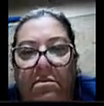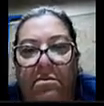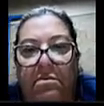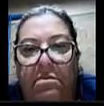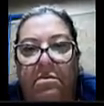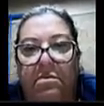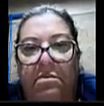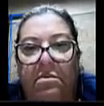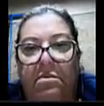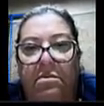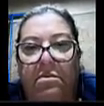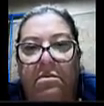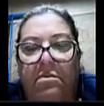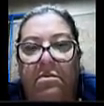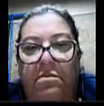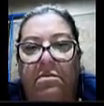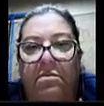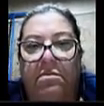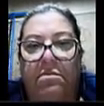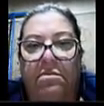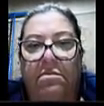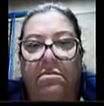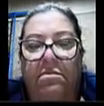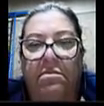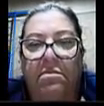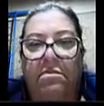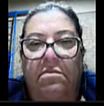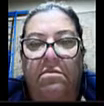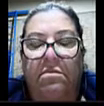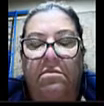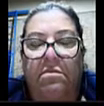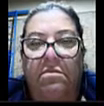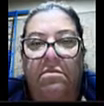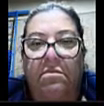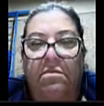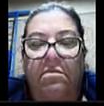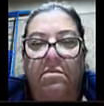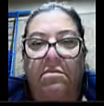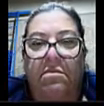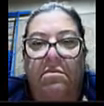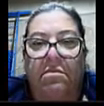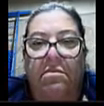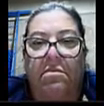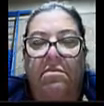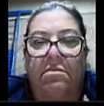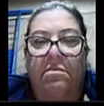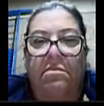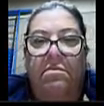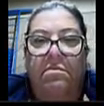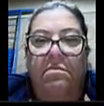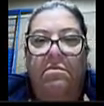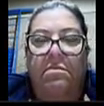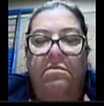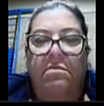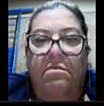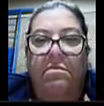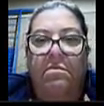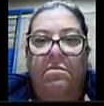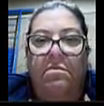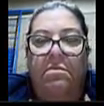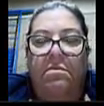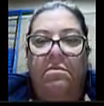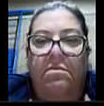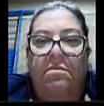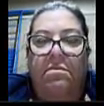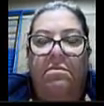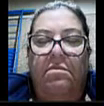intervenção, fazendo um trabalho de psicoeducação. E aí, muito provavelmente, até para os professores terem uma consciência